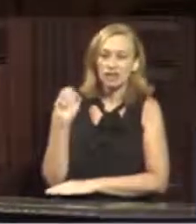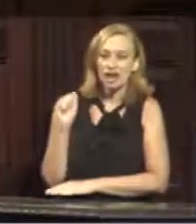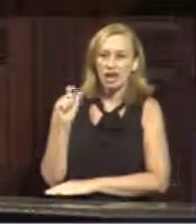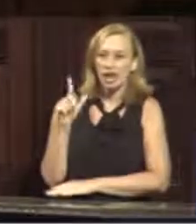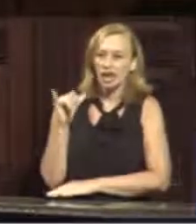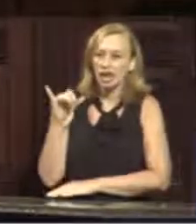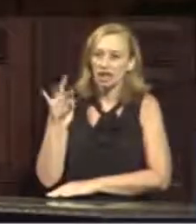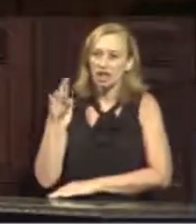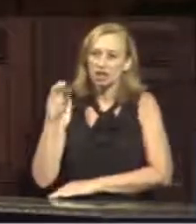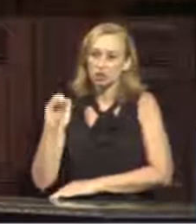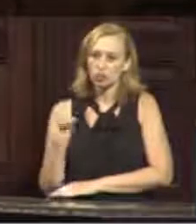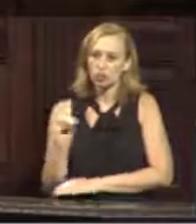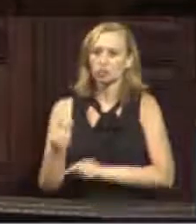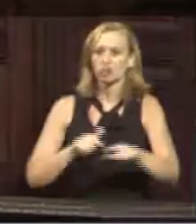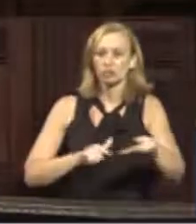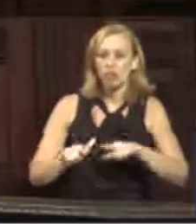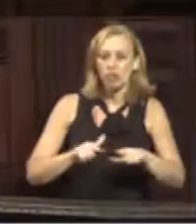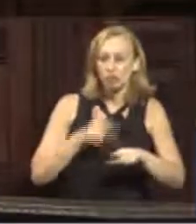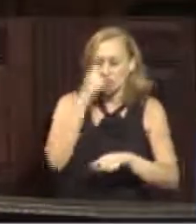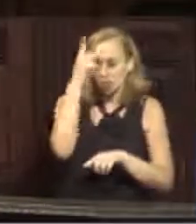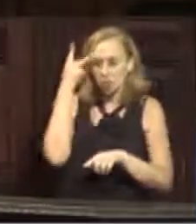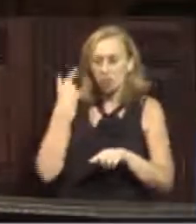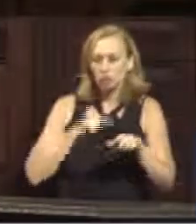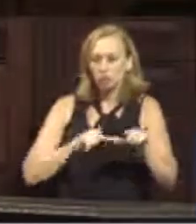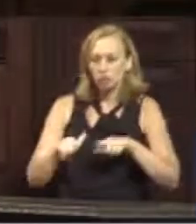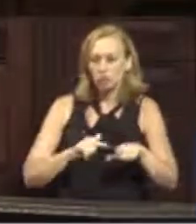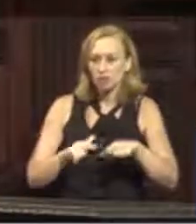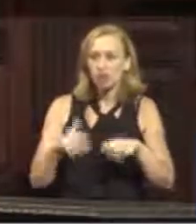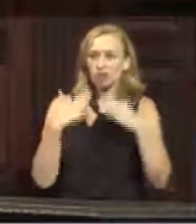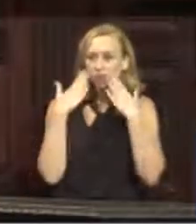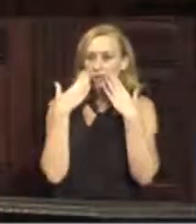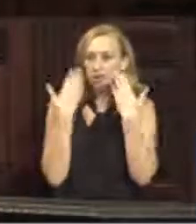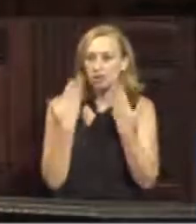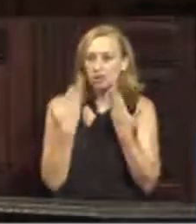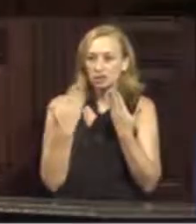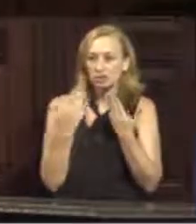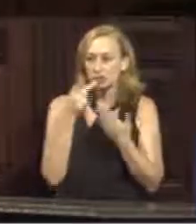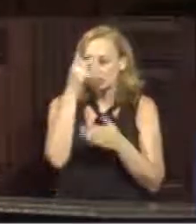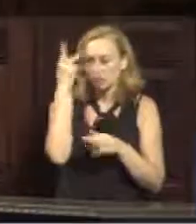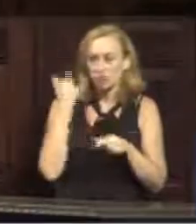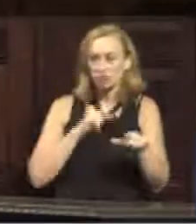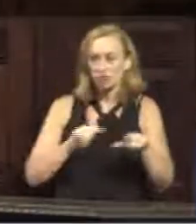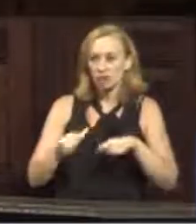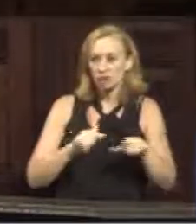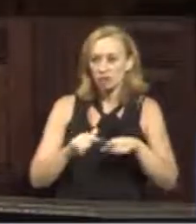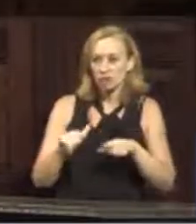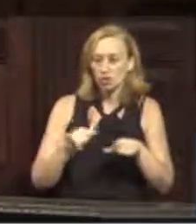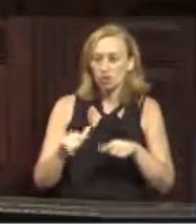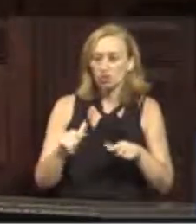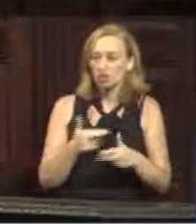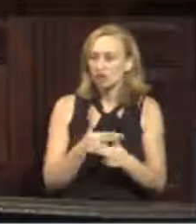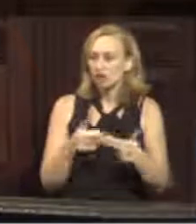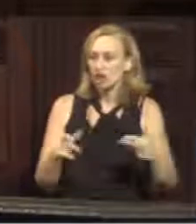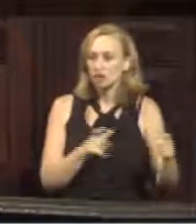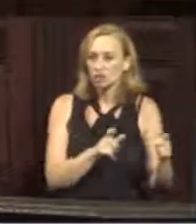os trabalhadores, a representação dos trabalhadores dos mais diversos